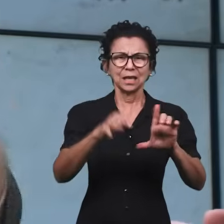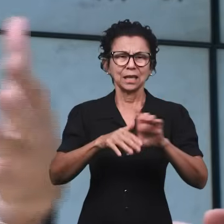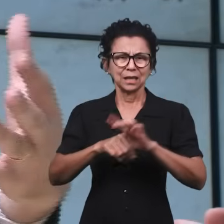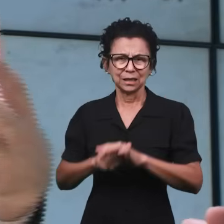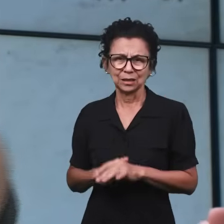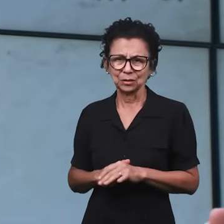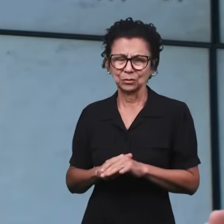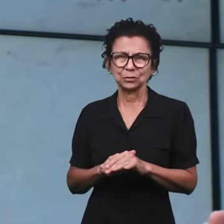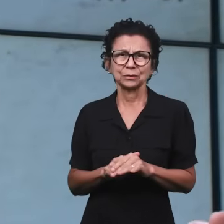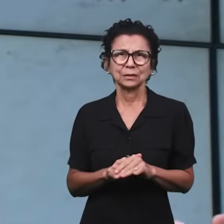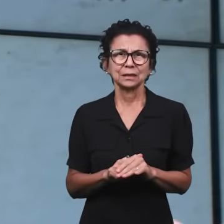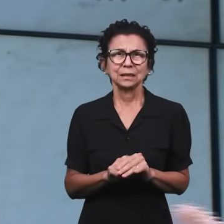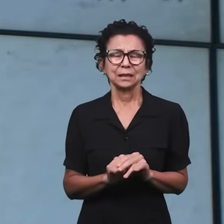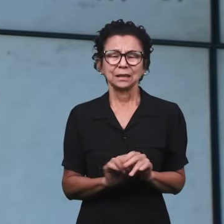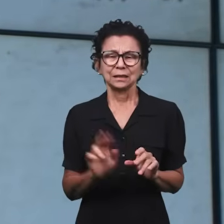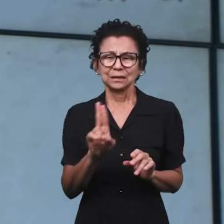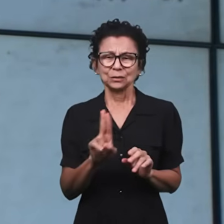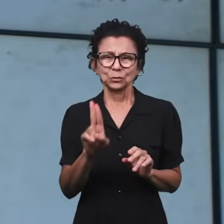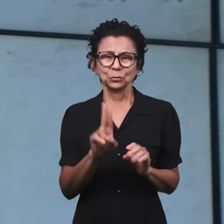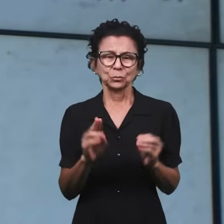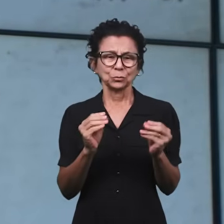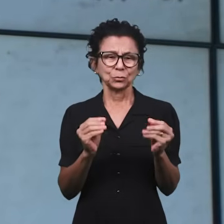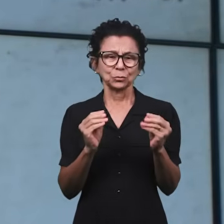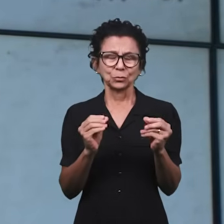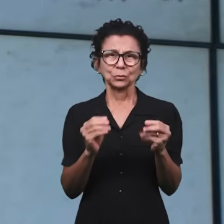uso problemático, essas